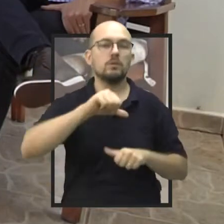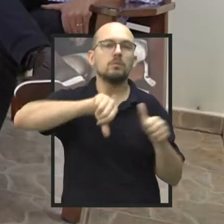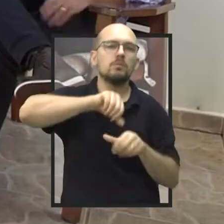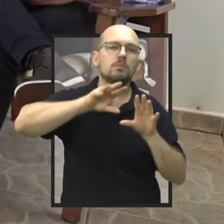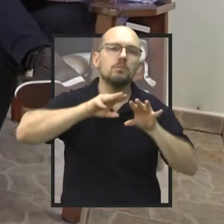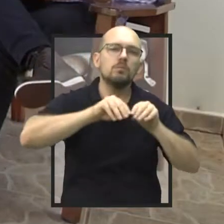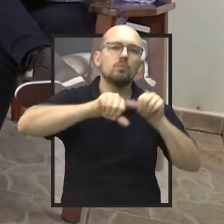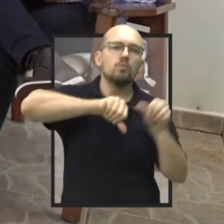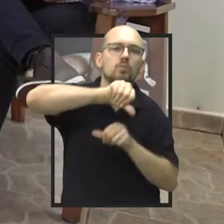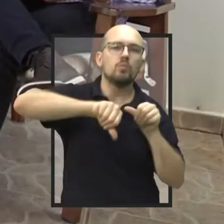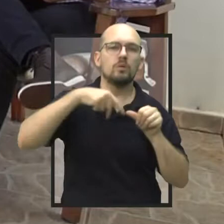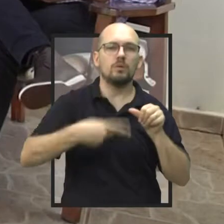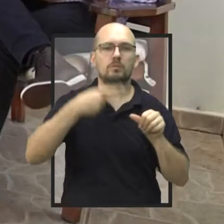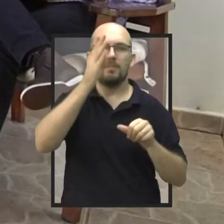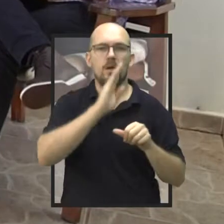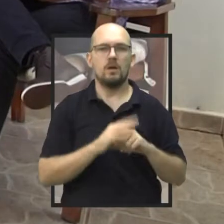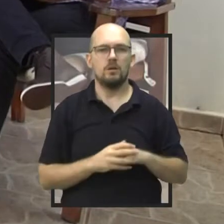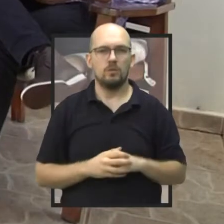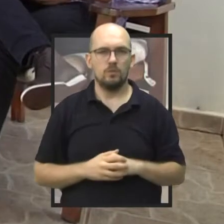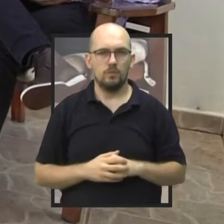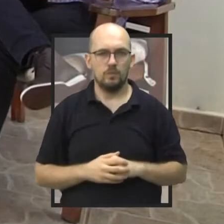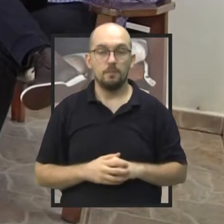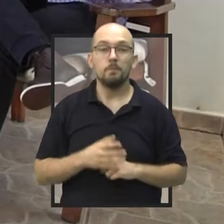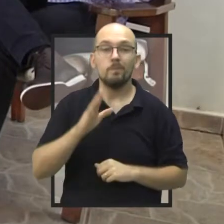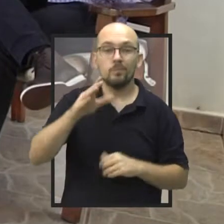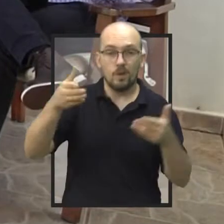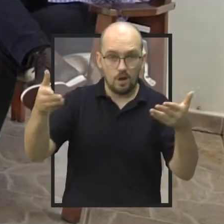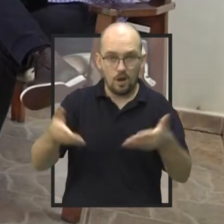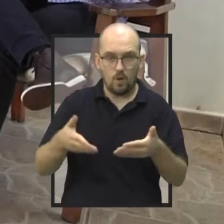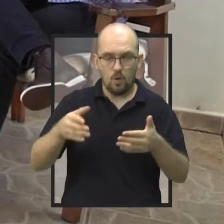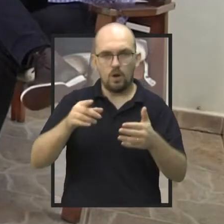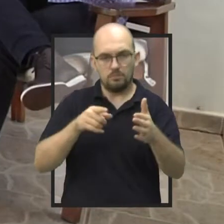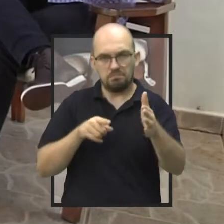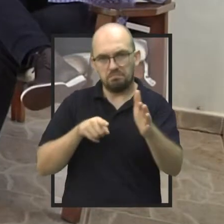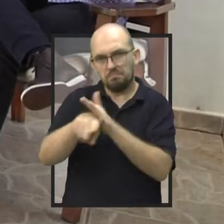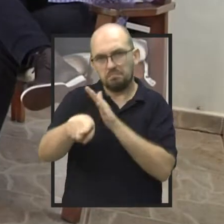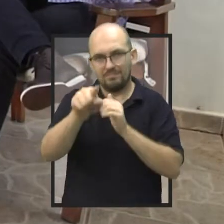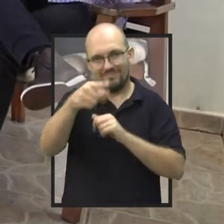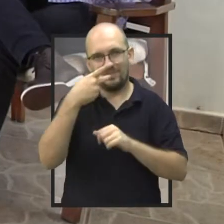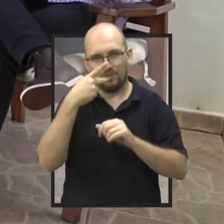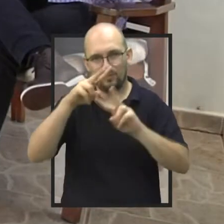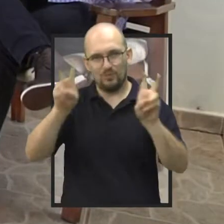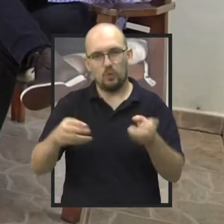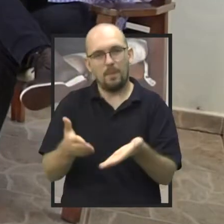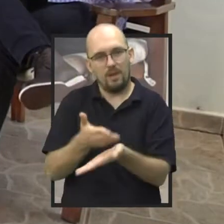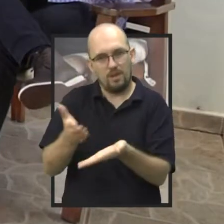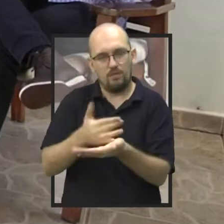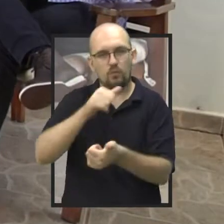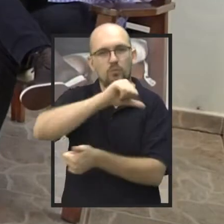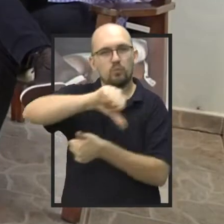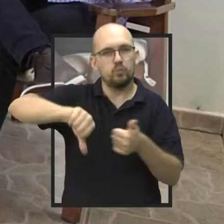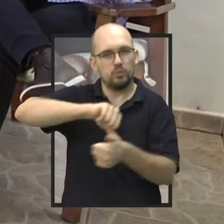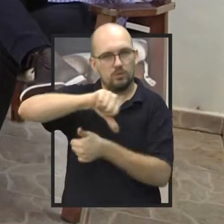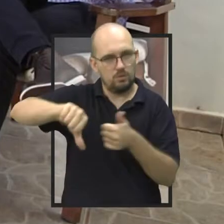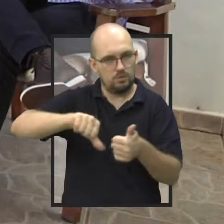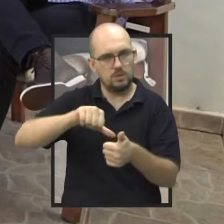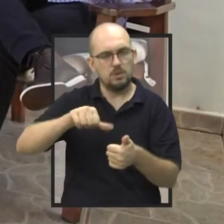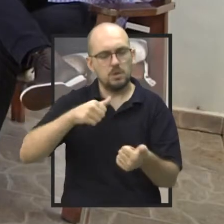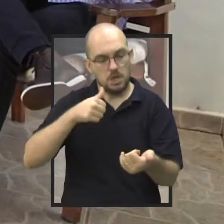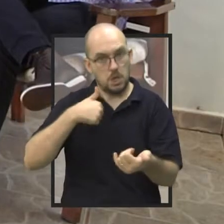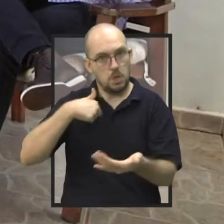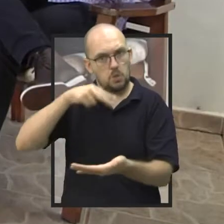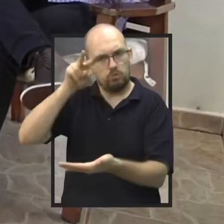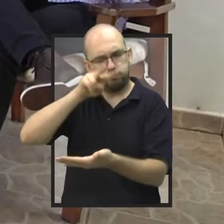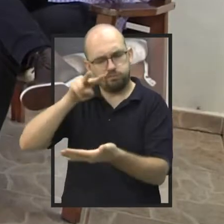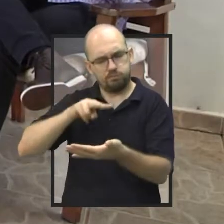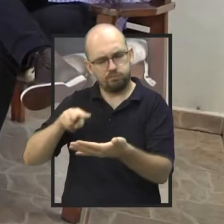política brasileira. Entrando agora justamente nessa realidade que o senhor prega no livro de mudança, lendo esta